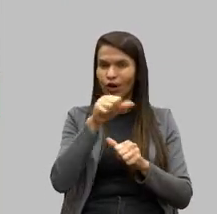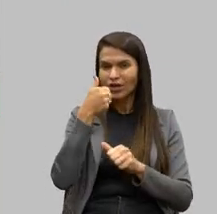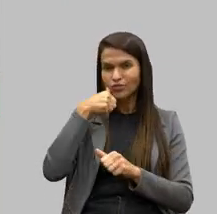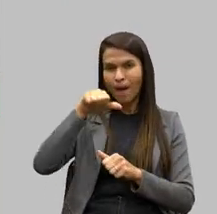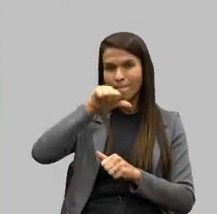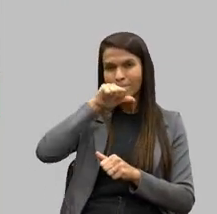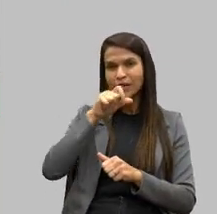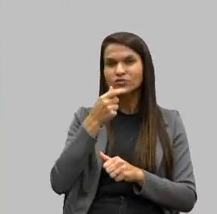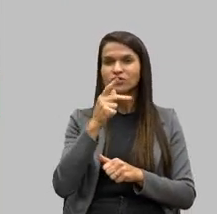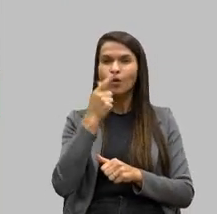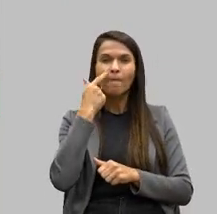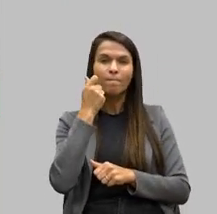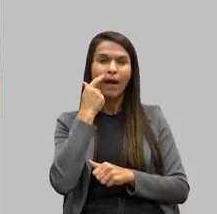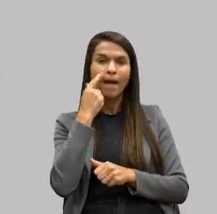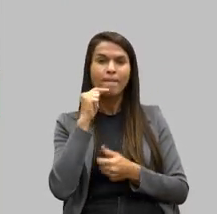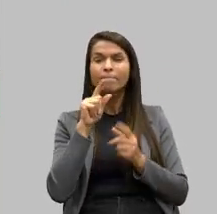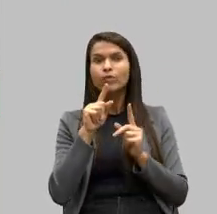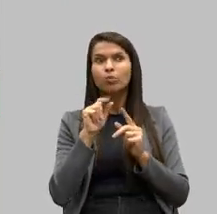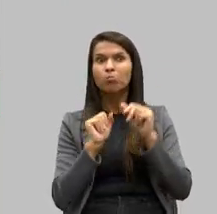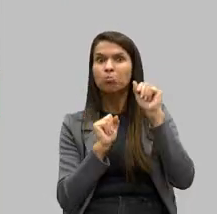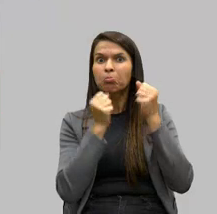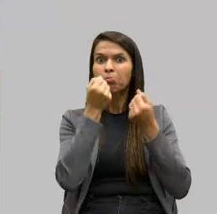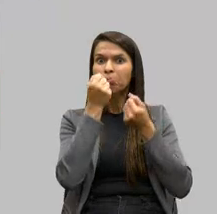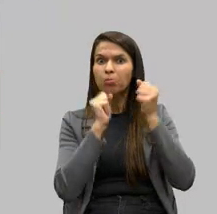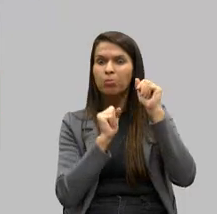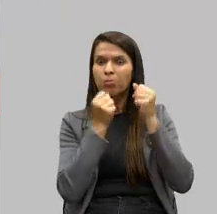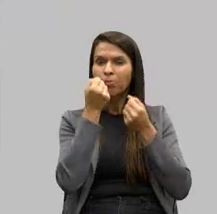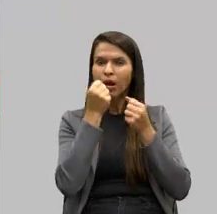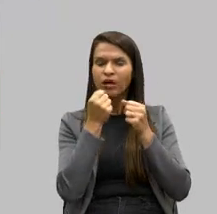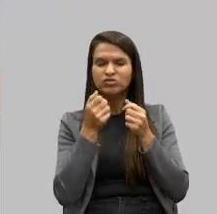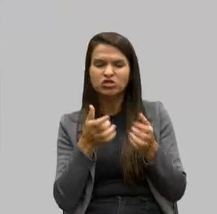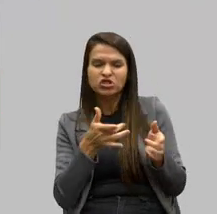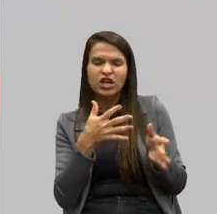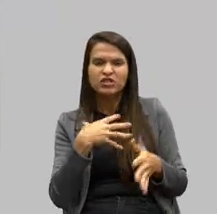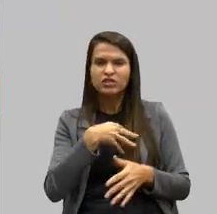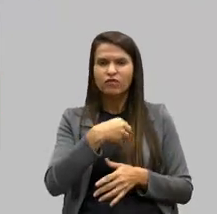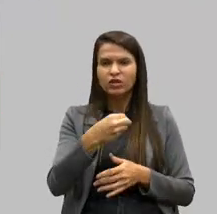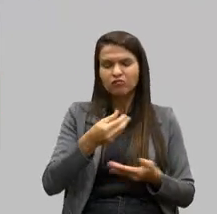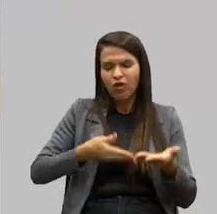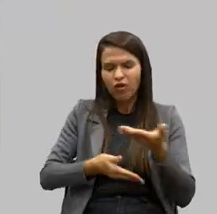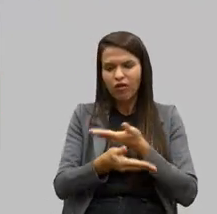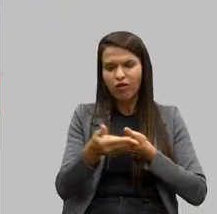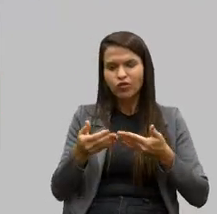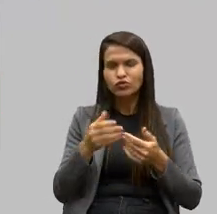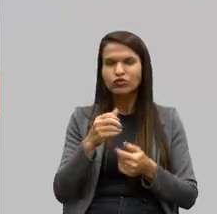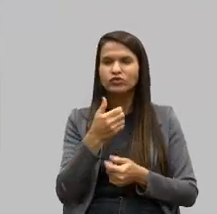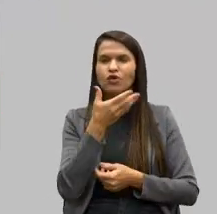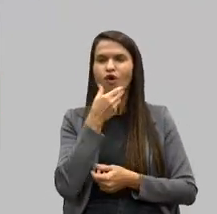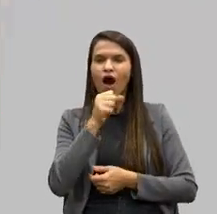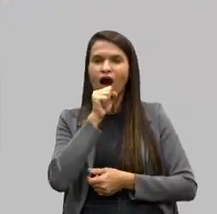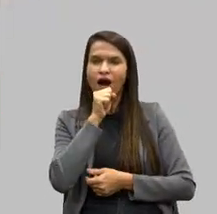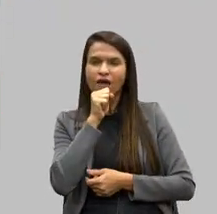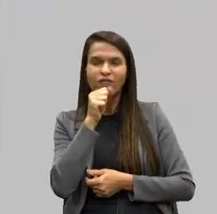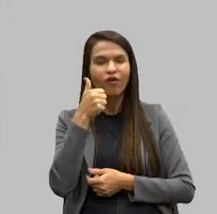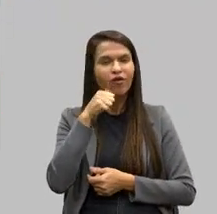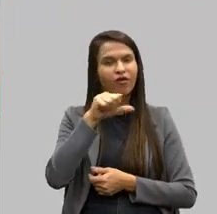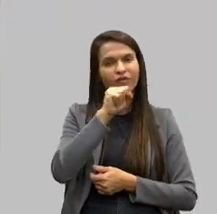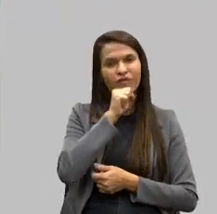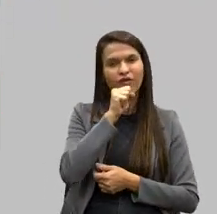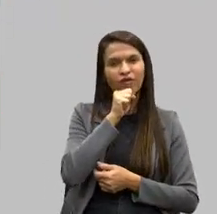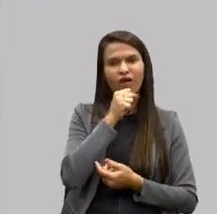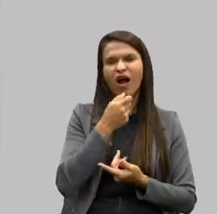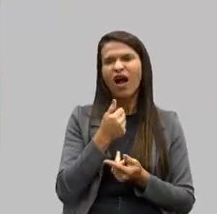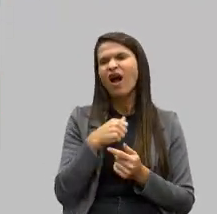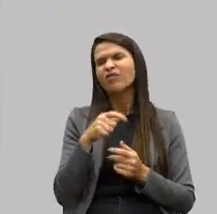seu pai por uma máquina, deixar seus filhos em vez de conviver com o seu avô ou com sua avó, eu vou arrumar um chat